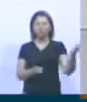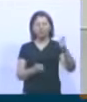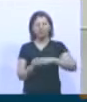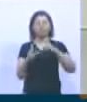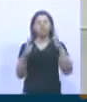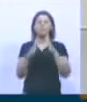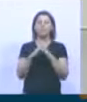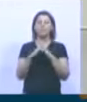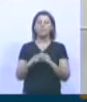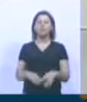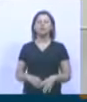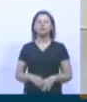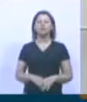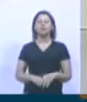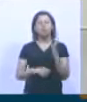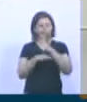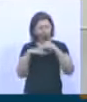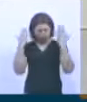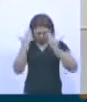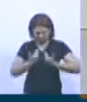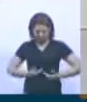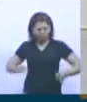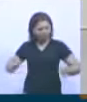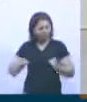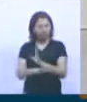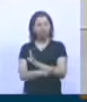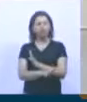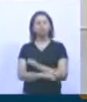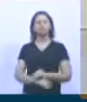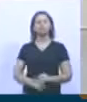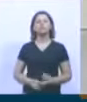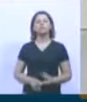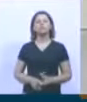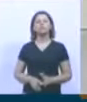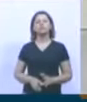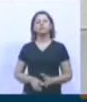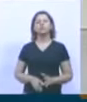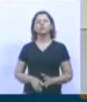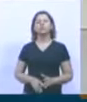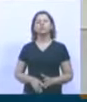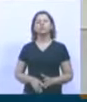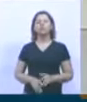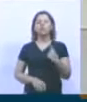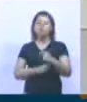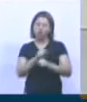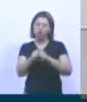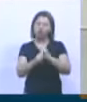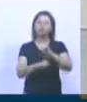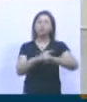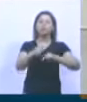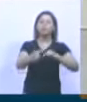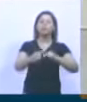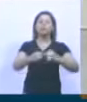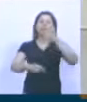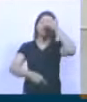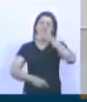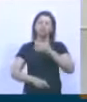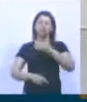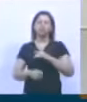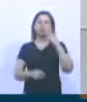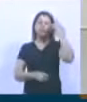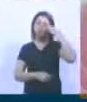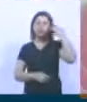house, he came on the stage and gave one short testimony. E um ano depois, quando eu dava esse testemunho no encontro,